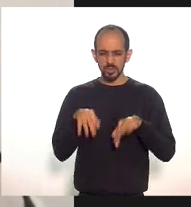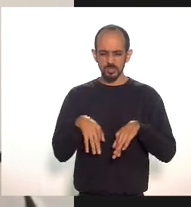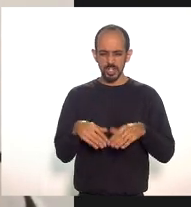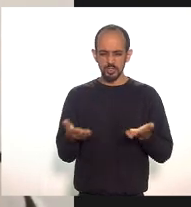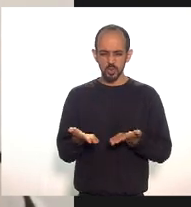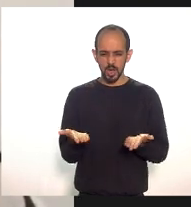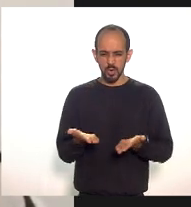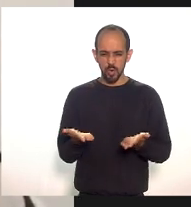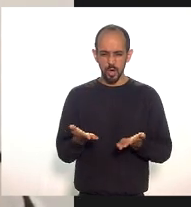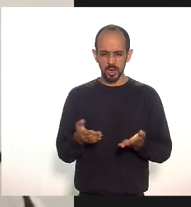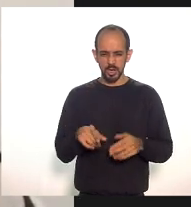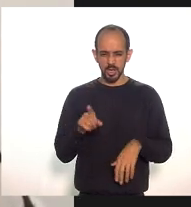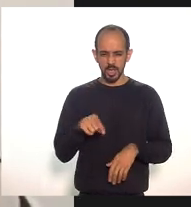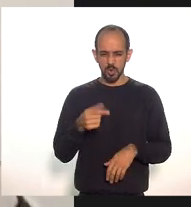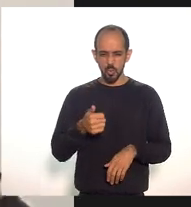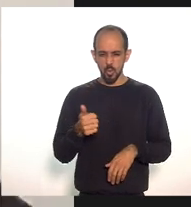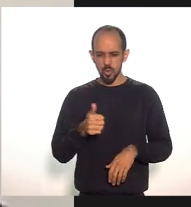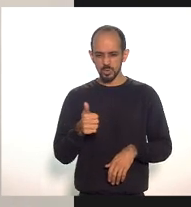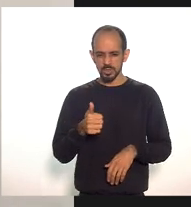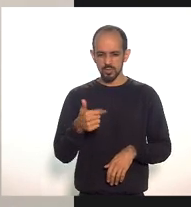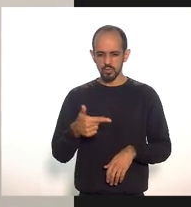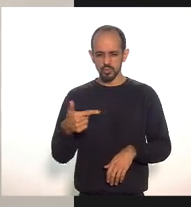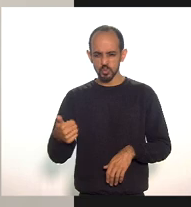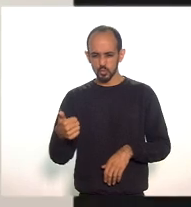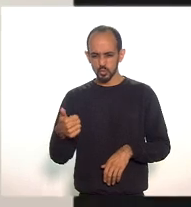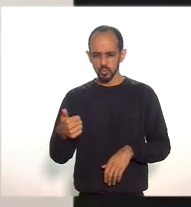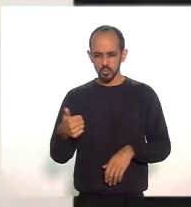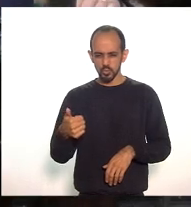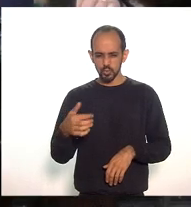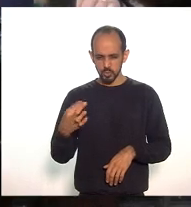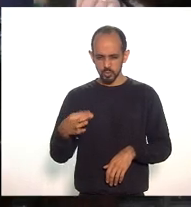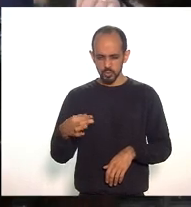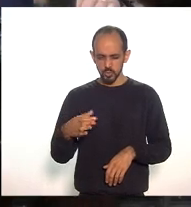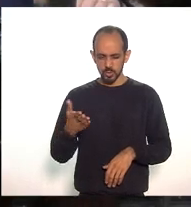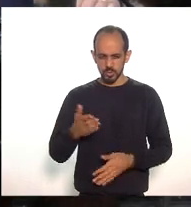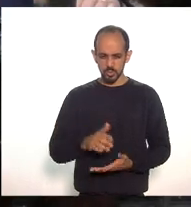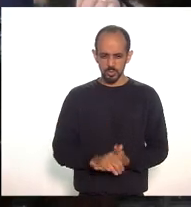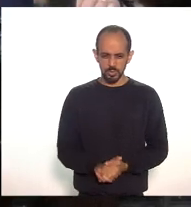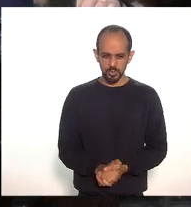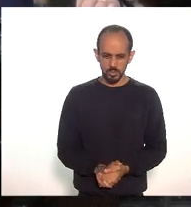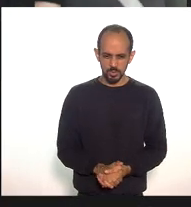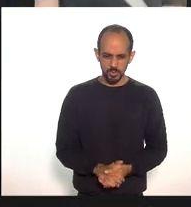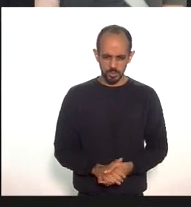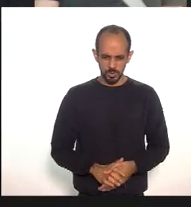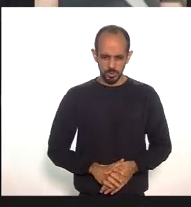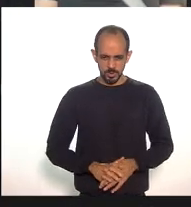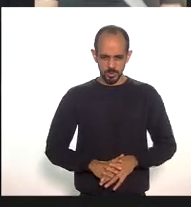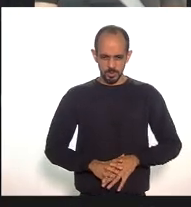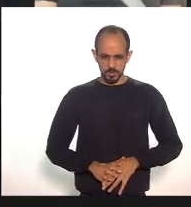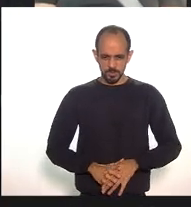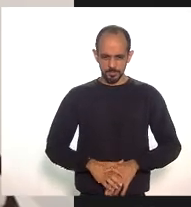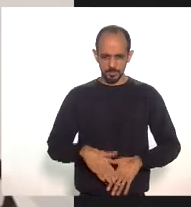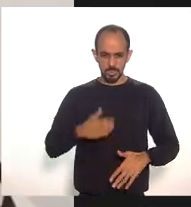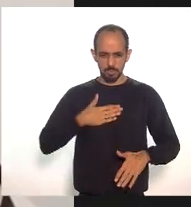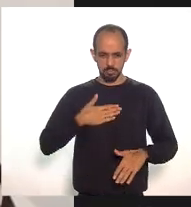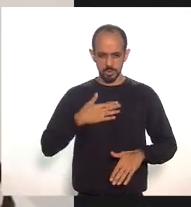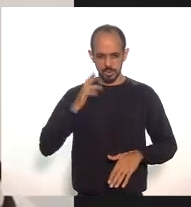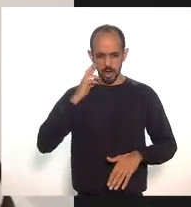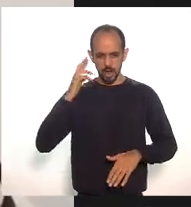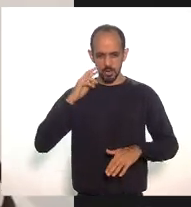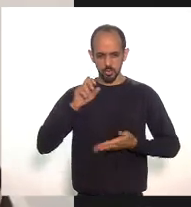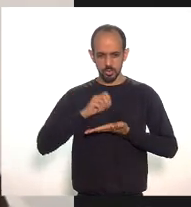agora é o 1121 ou dos 11 e 21 o projeto da minha autoria é